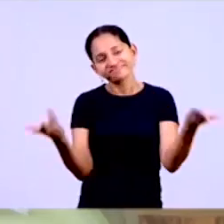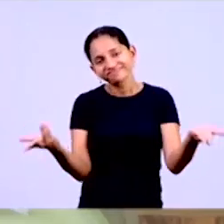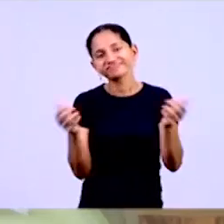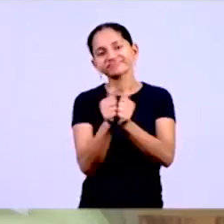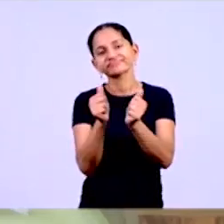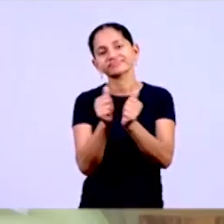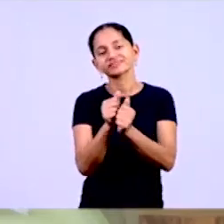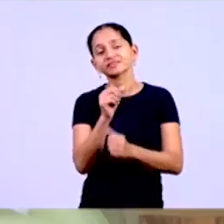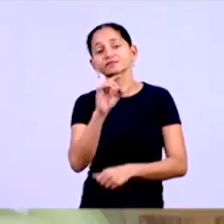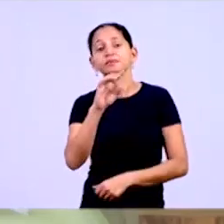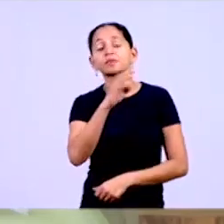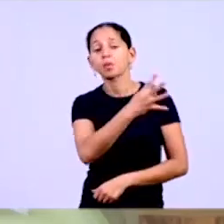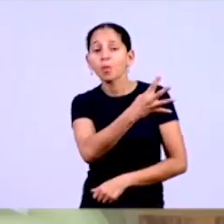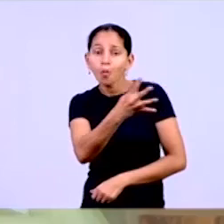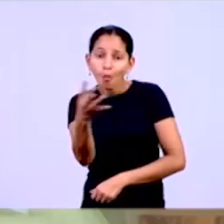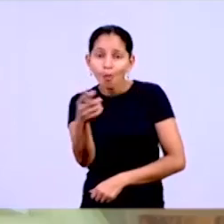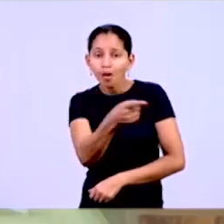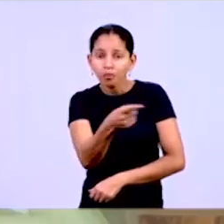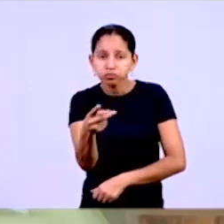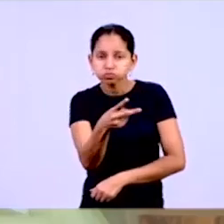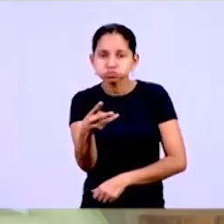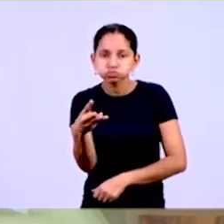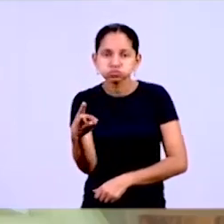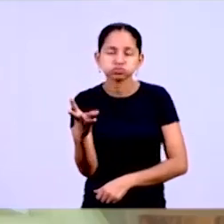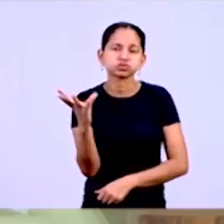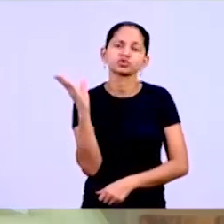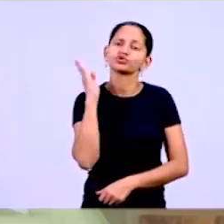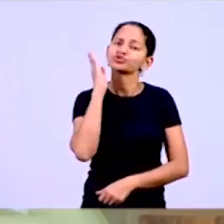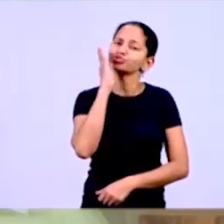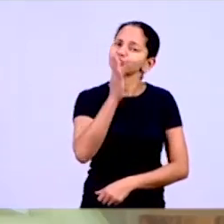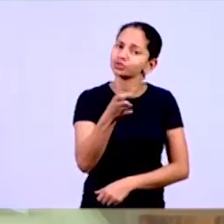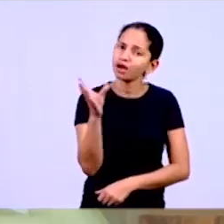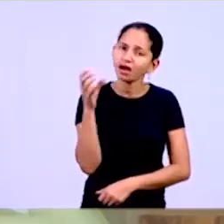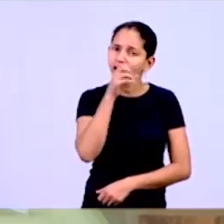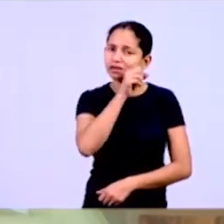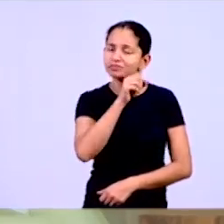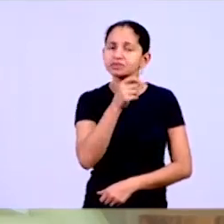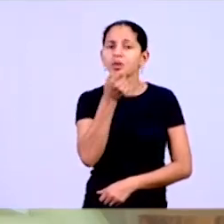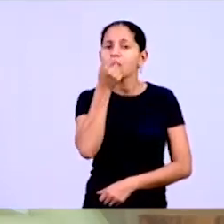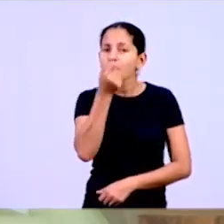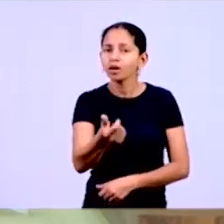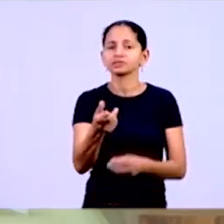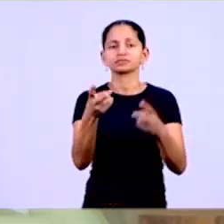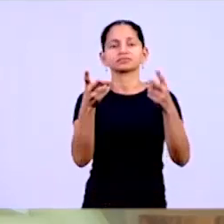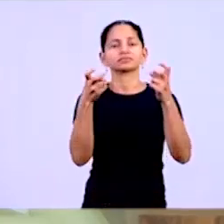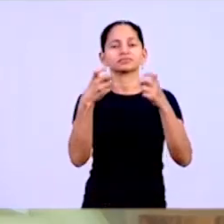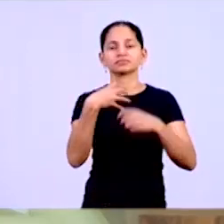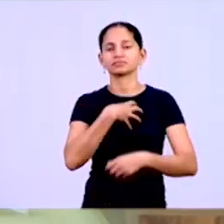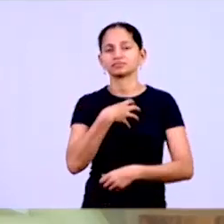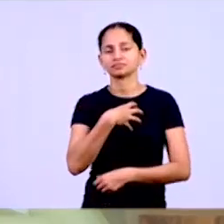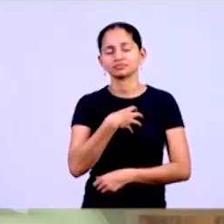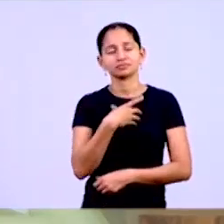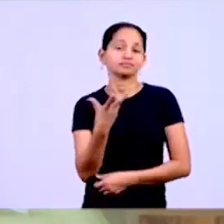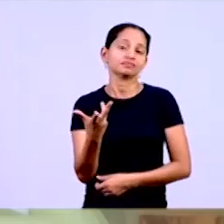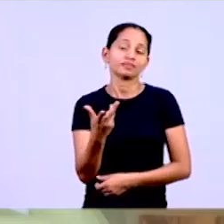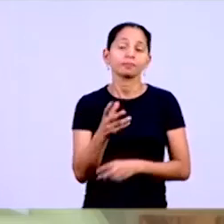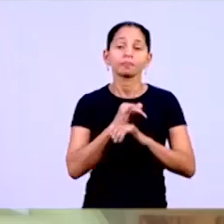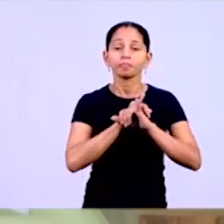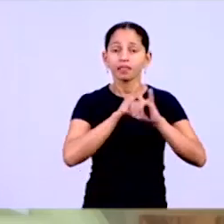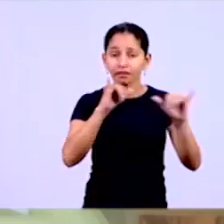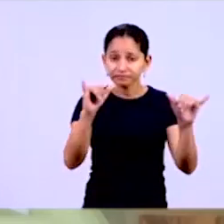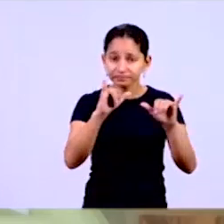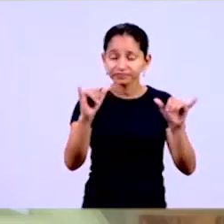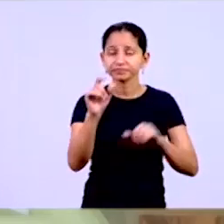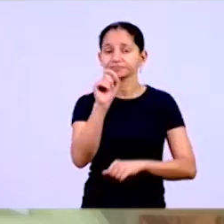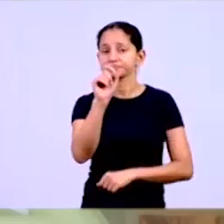tivemos junto. Foram 4 semanas que já falamos que passou muito rápido, quase não deu para perceber. E aí aviso que as